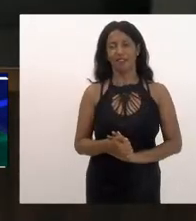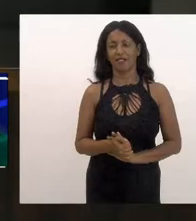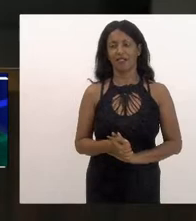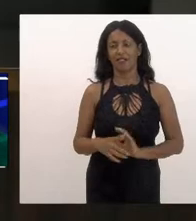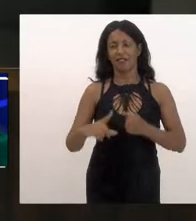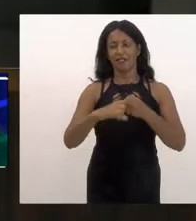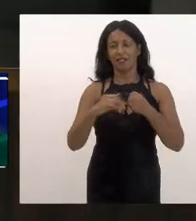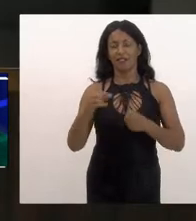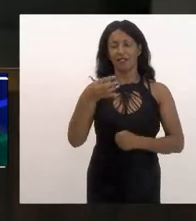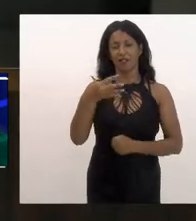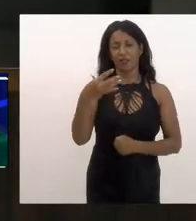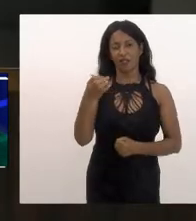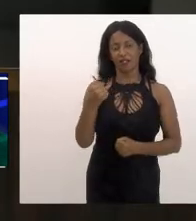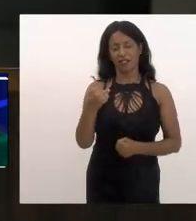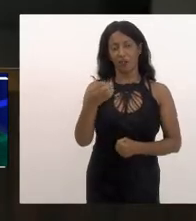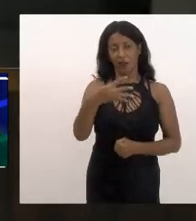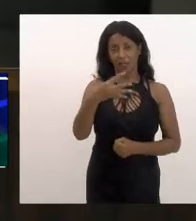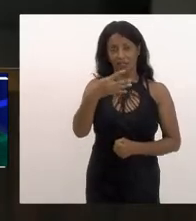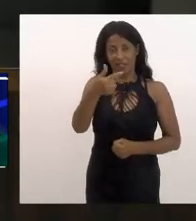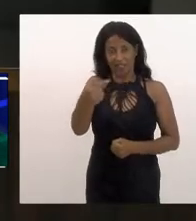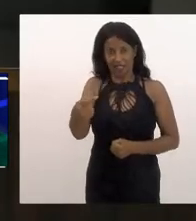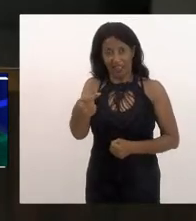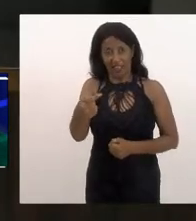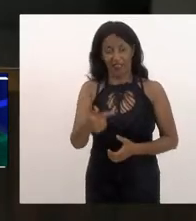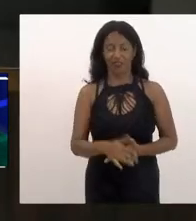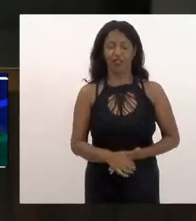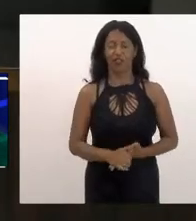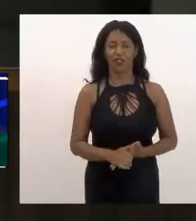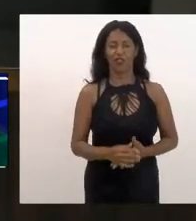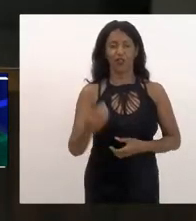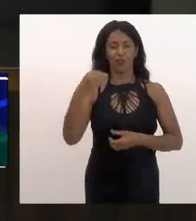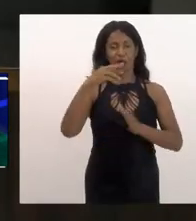Artigo 47 do Regimento Interno. Boa, Zeidan.